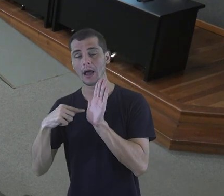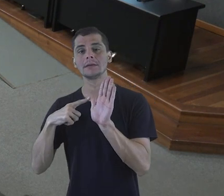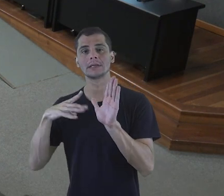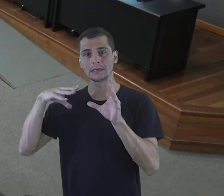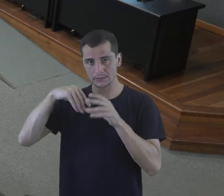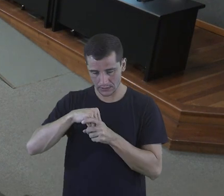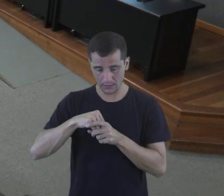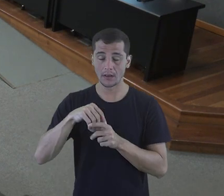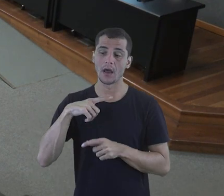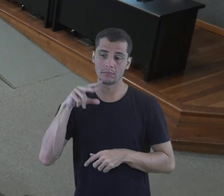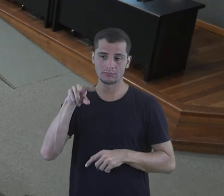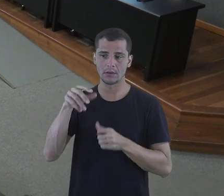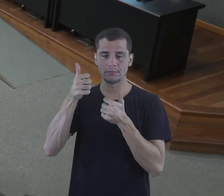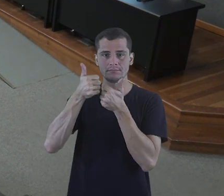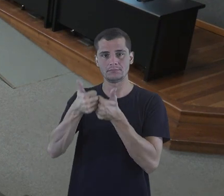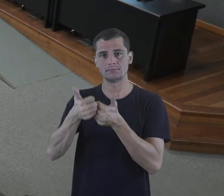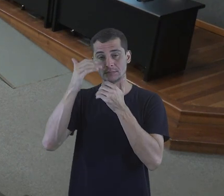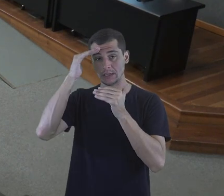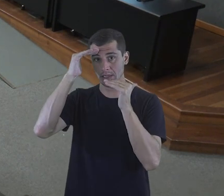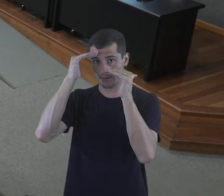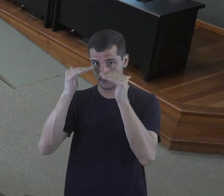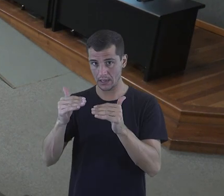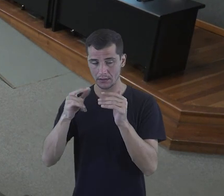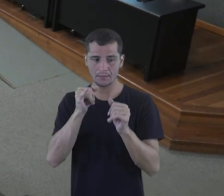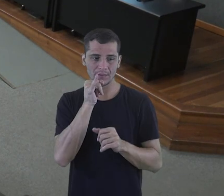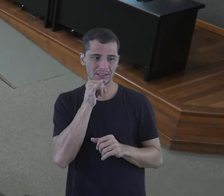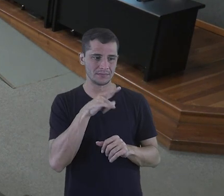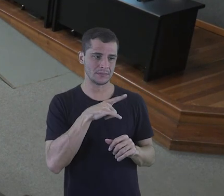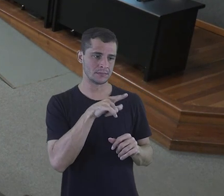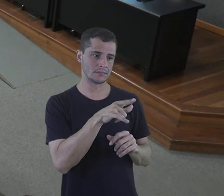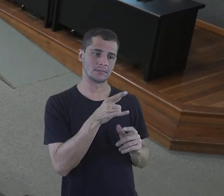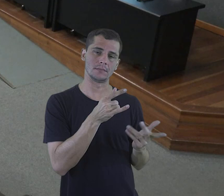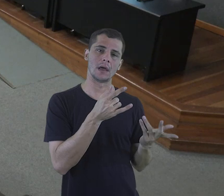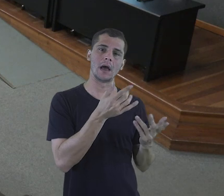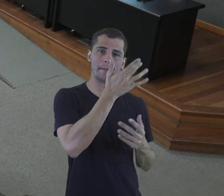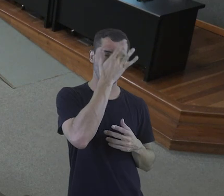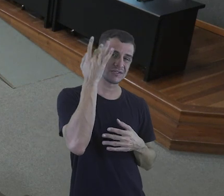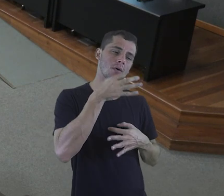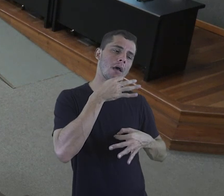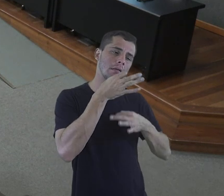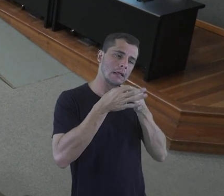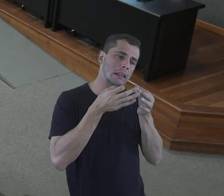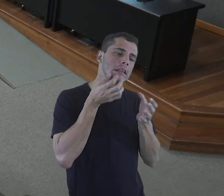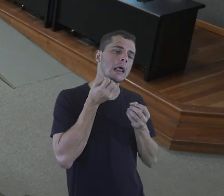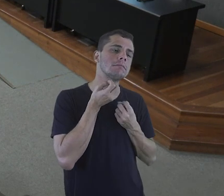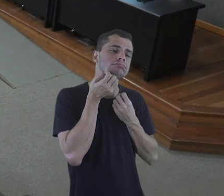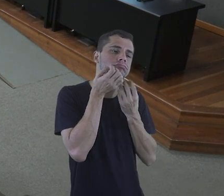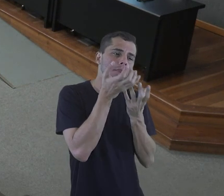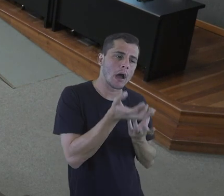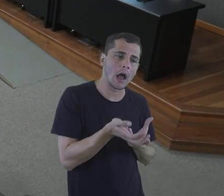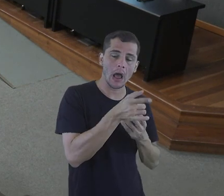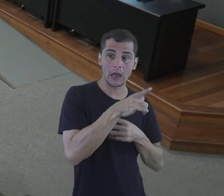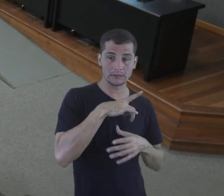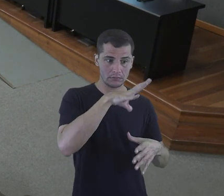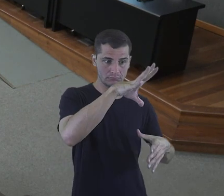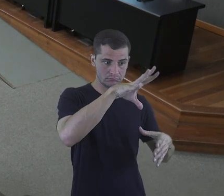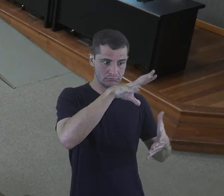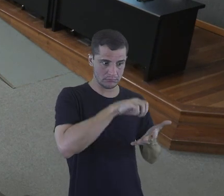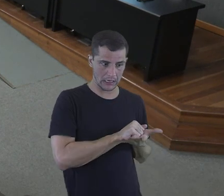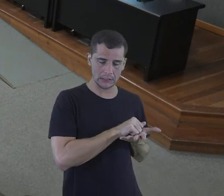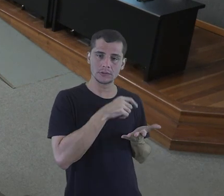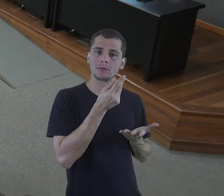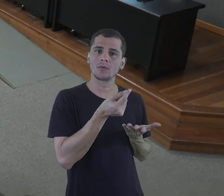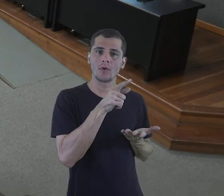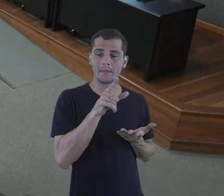vocês não tem um canal direto de relatos ou se o canal de relatos de vocês não permite saber se é uma